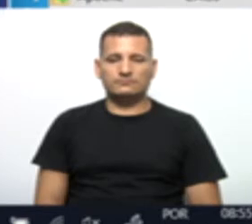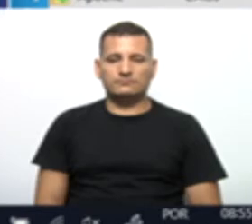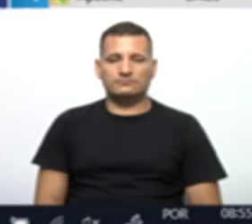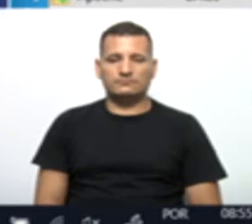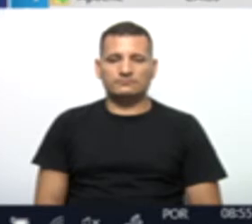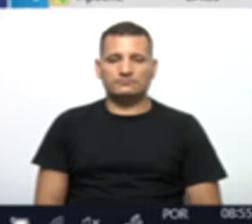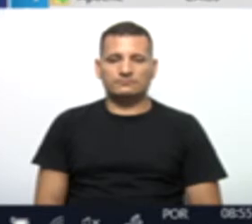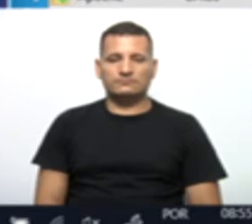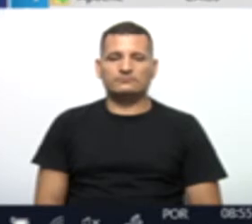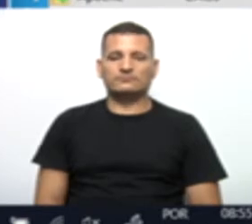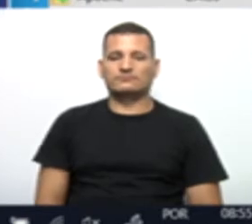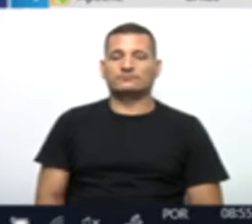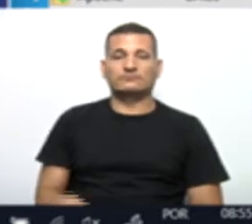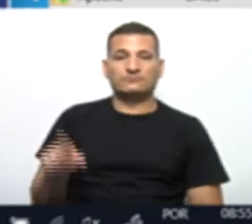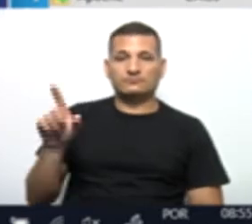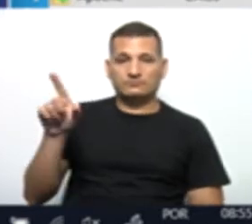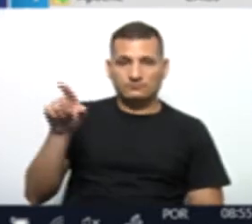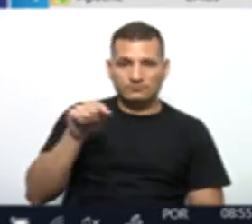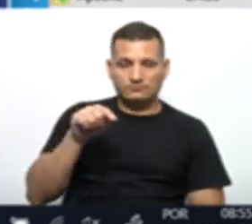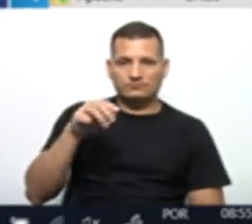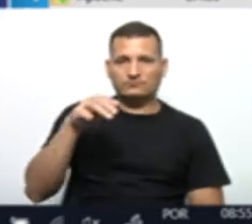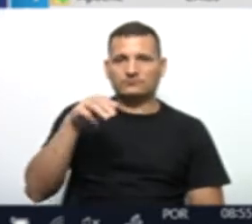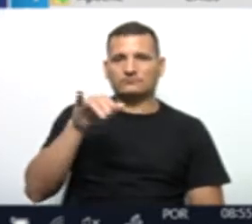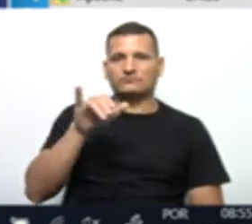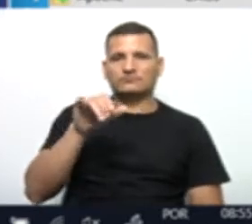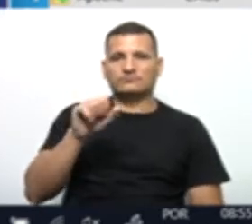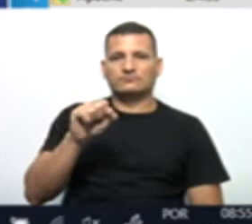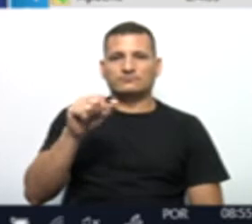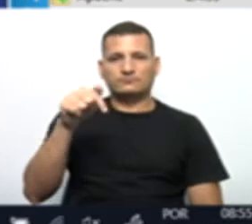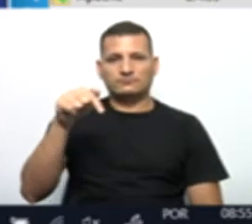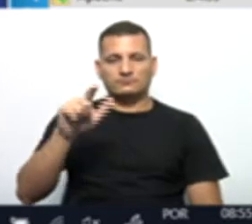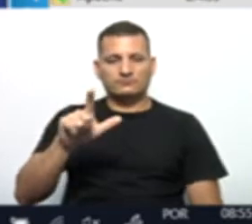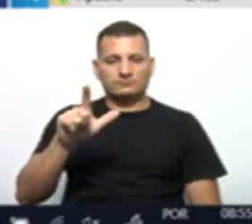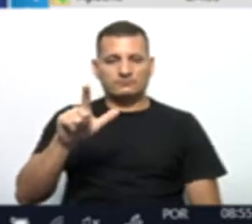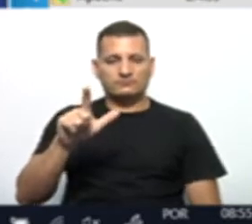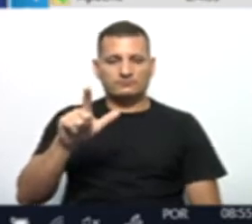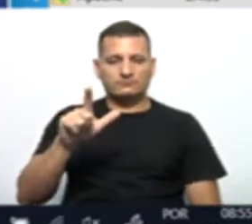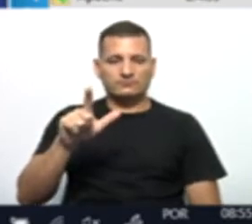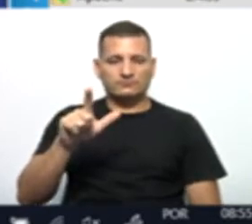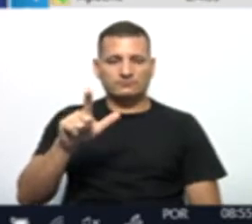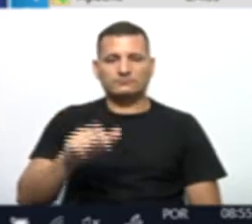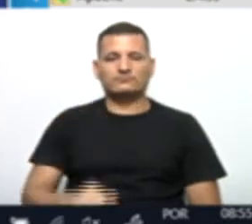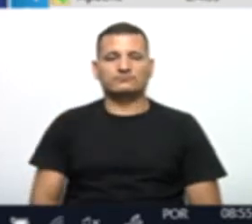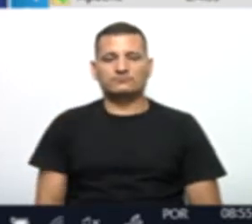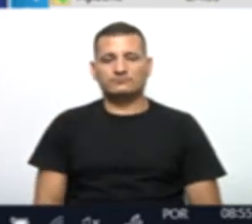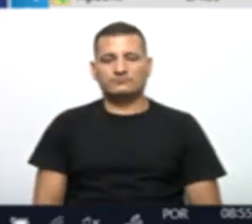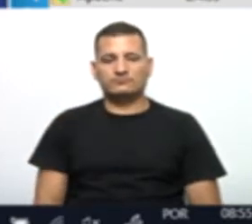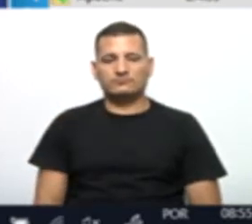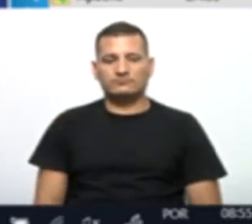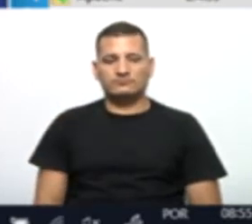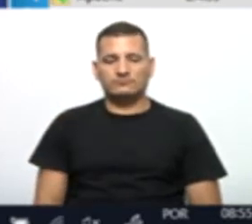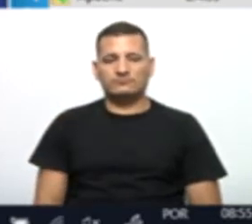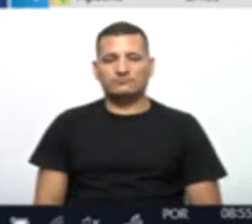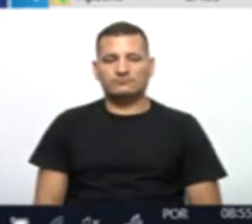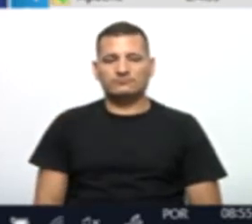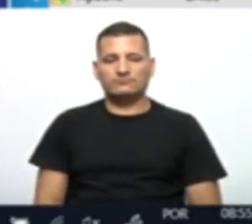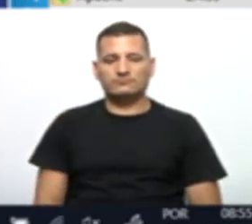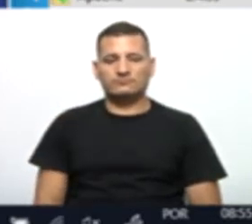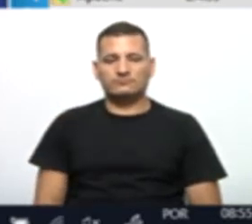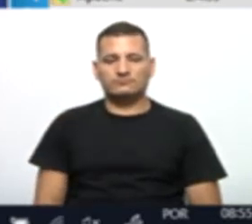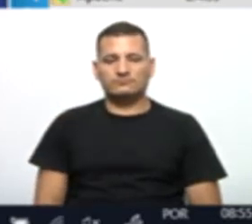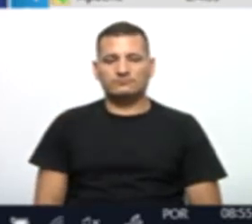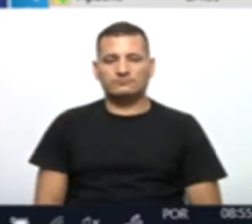com o MySQL. Deixa eu abrir o console dele aqui. Console, pessoal, é uma telinha preta, semelhante ao MS-DOS ou